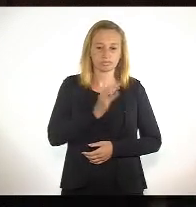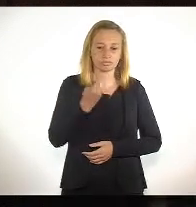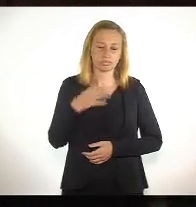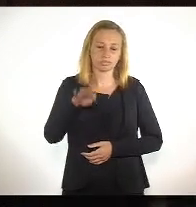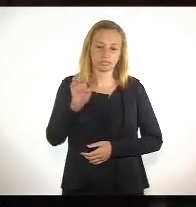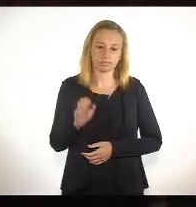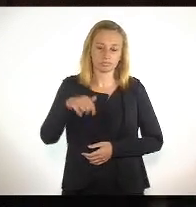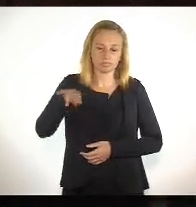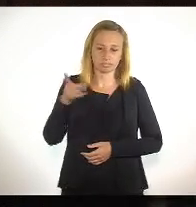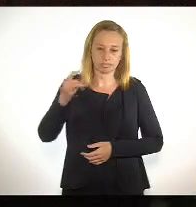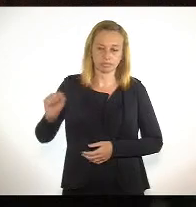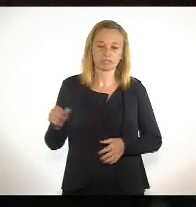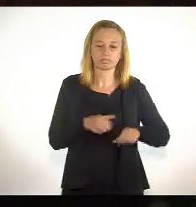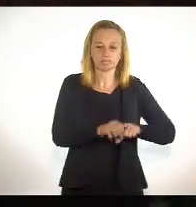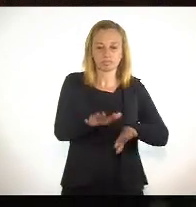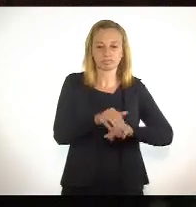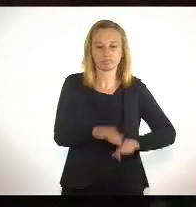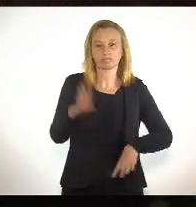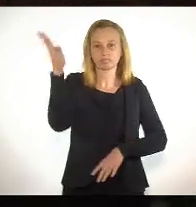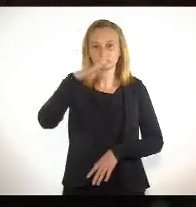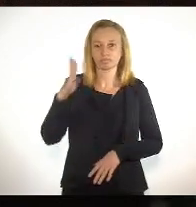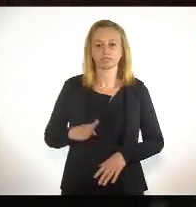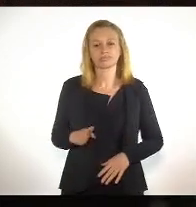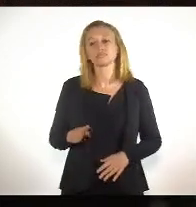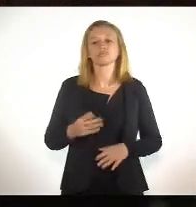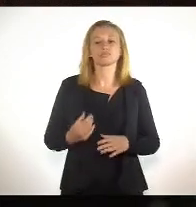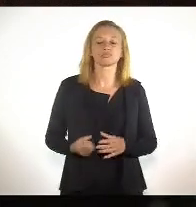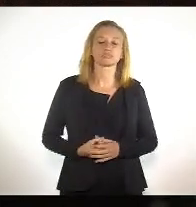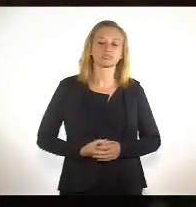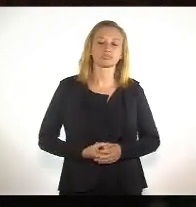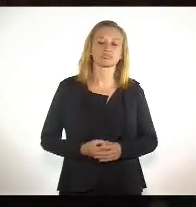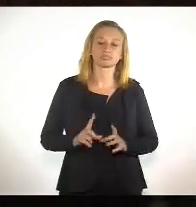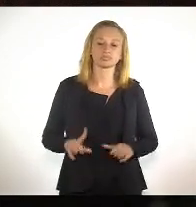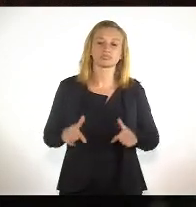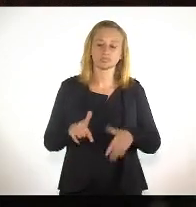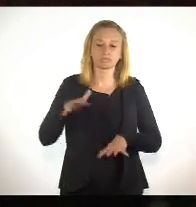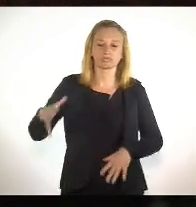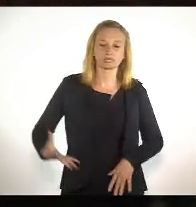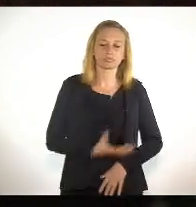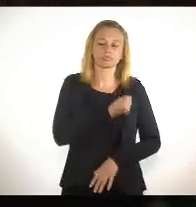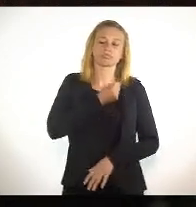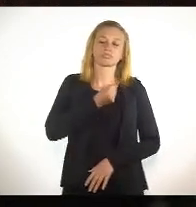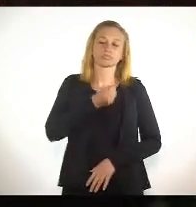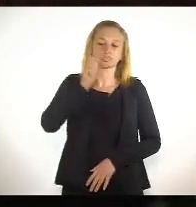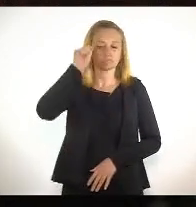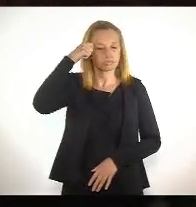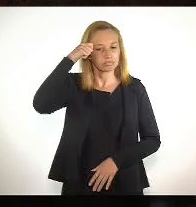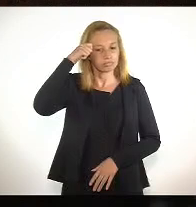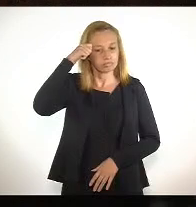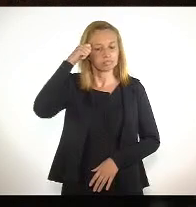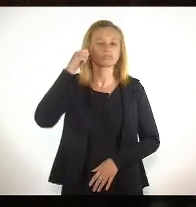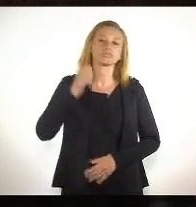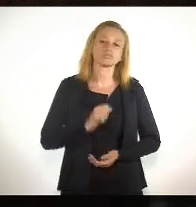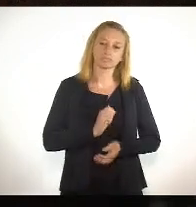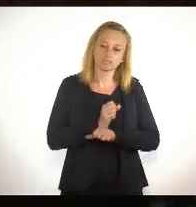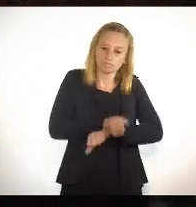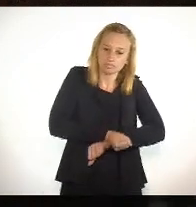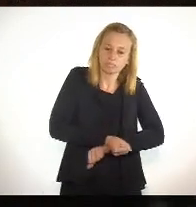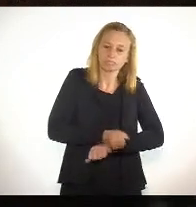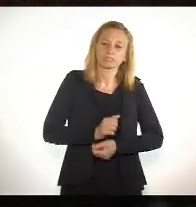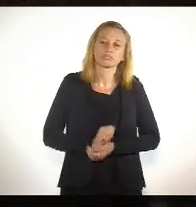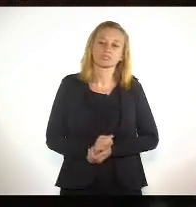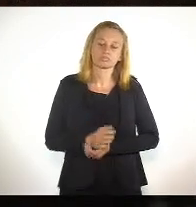e também do Exército Brasileiro, que funcionou como salvo-conduto na vida daqueles escravos